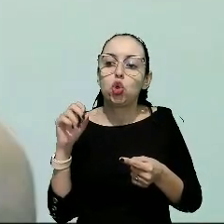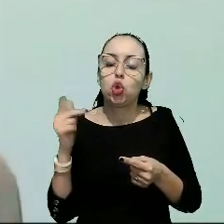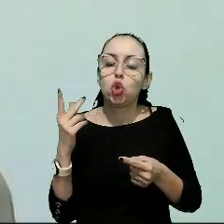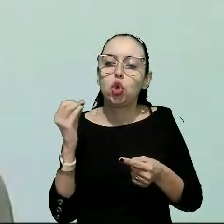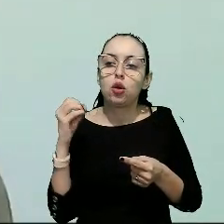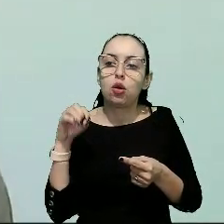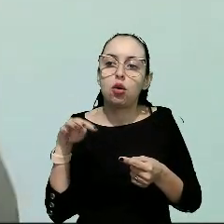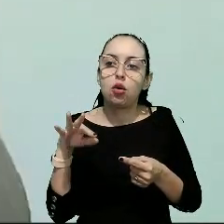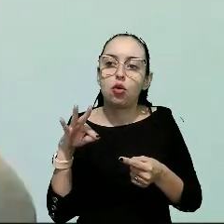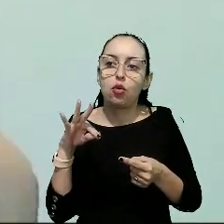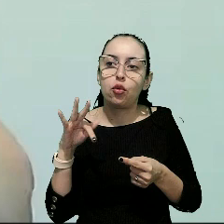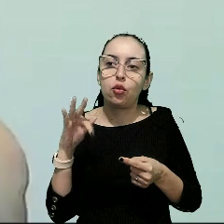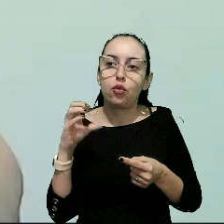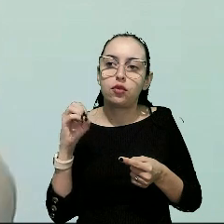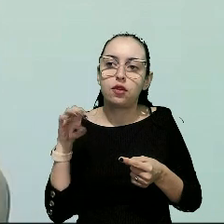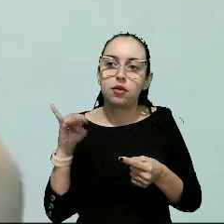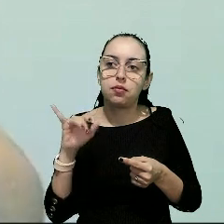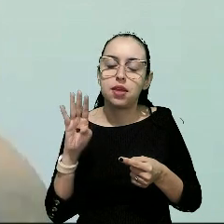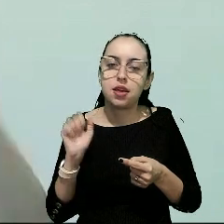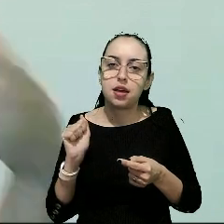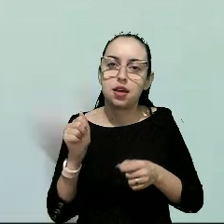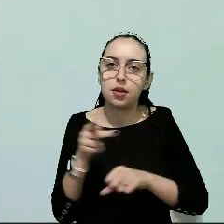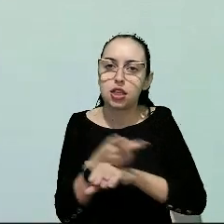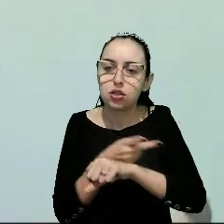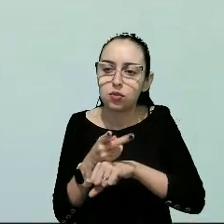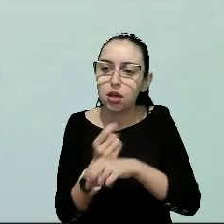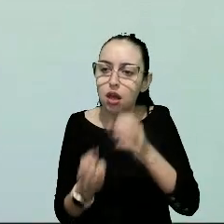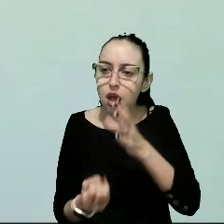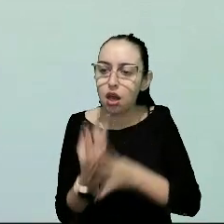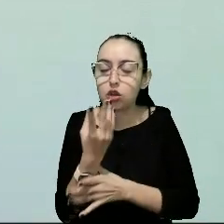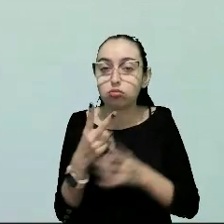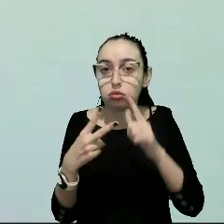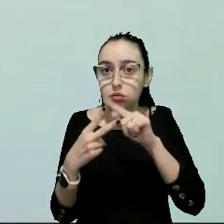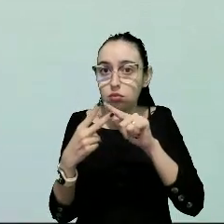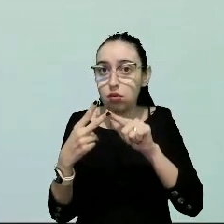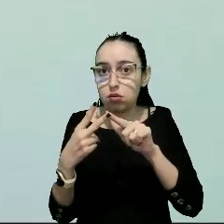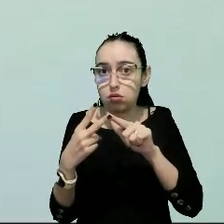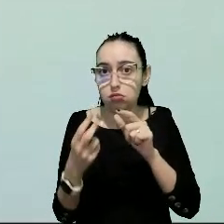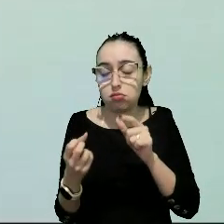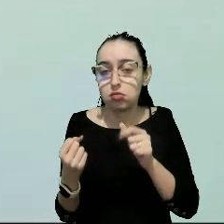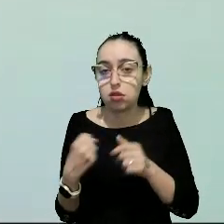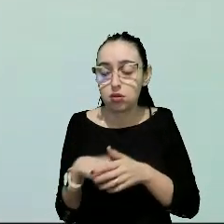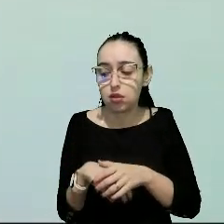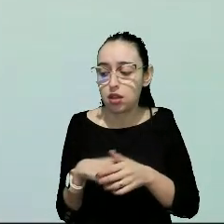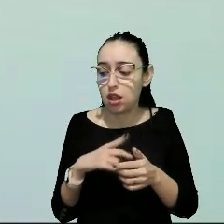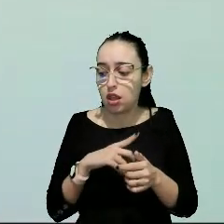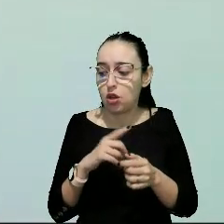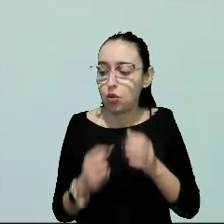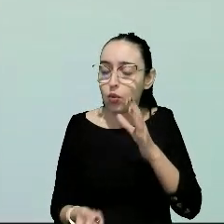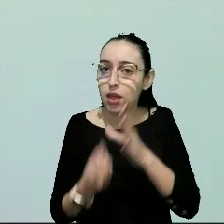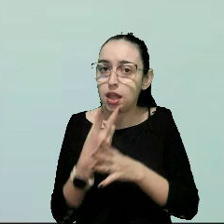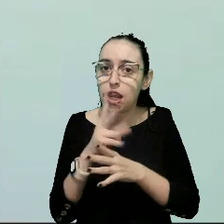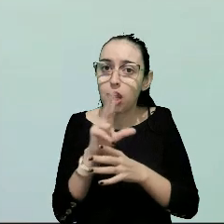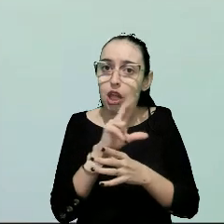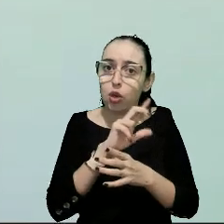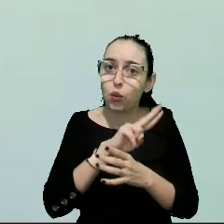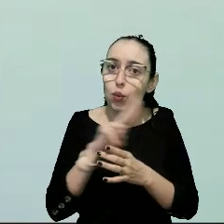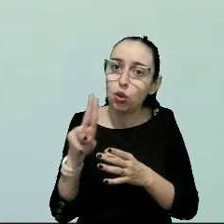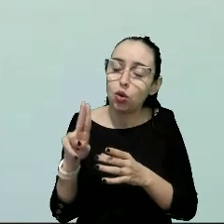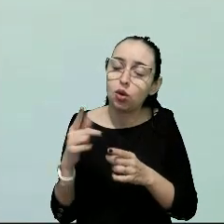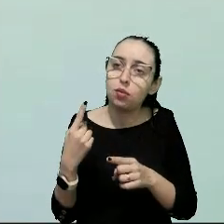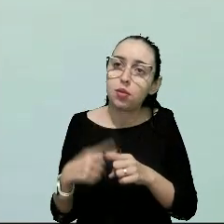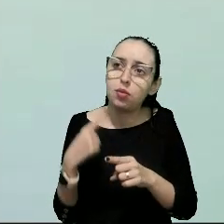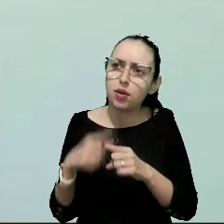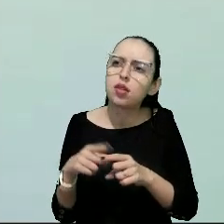tenho descoberto nas minhas pesquisas duas novas categorias, que até eu criei esses